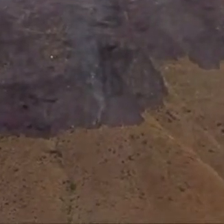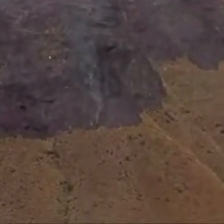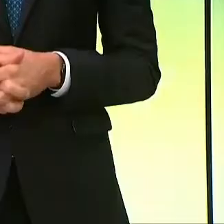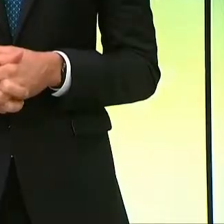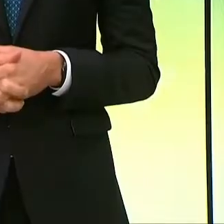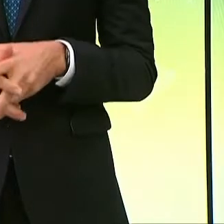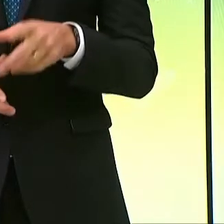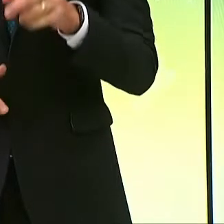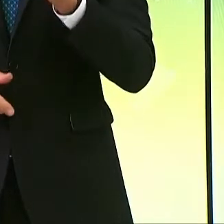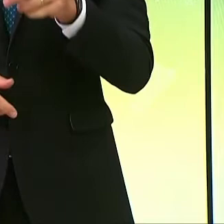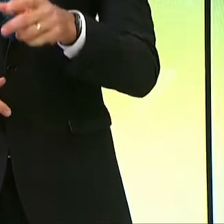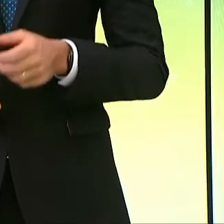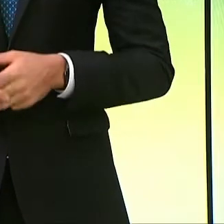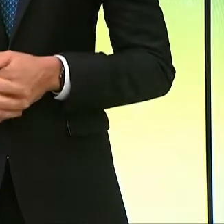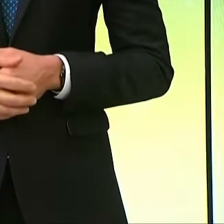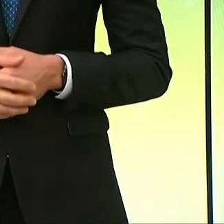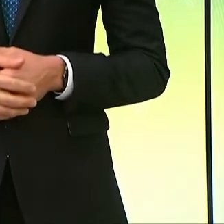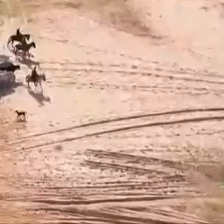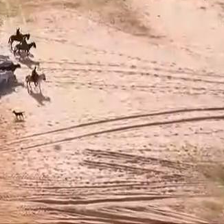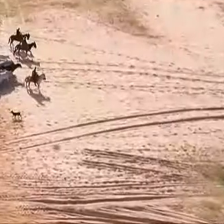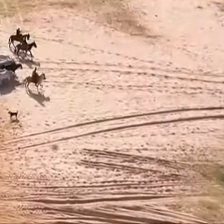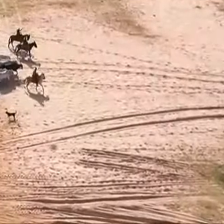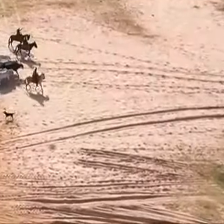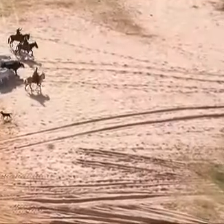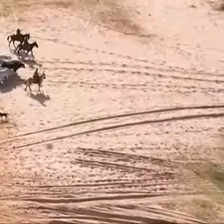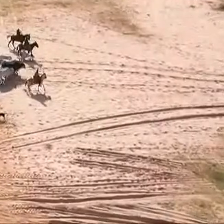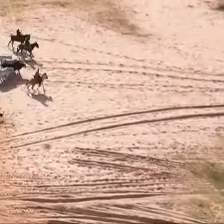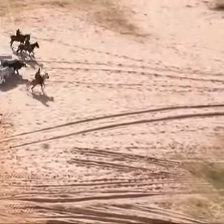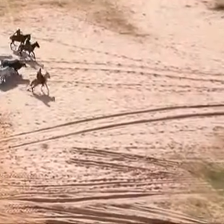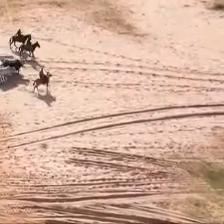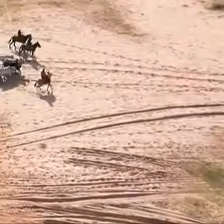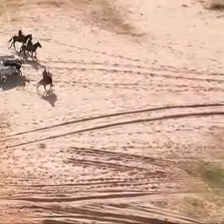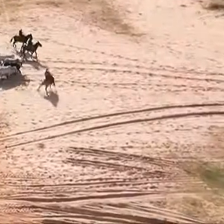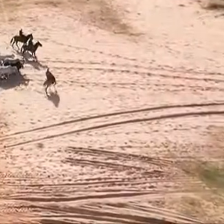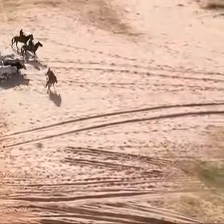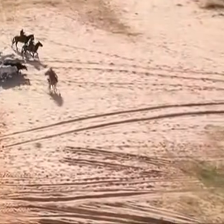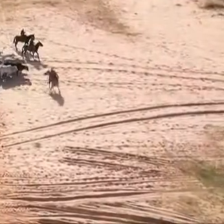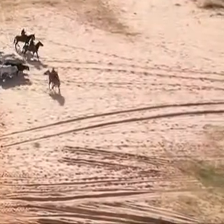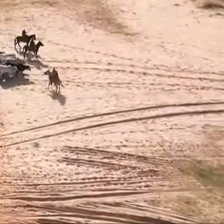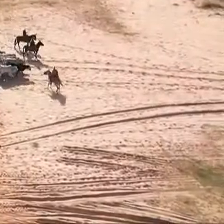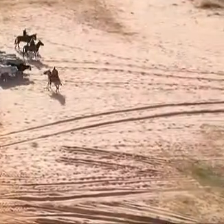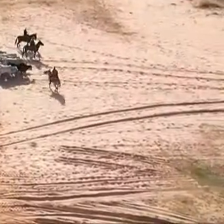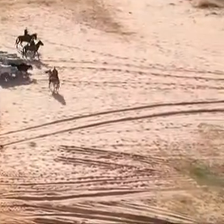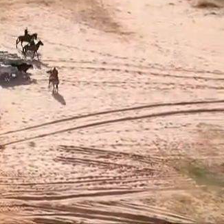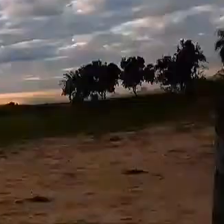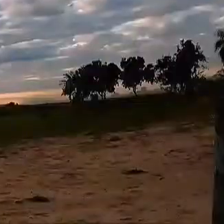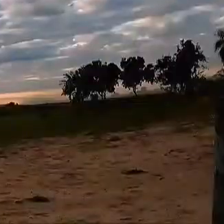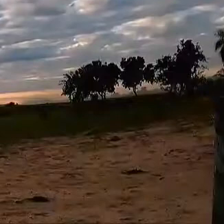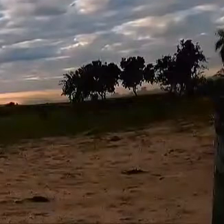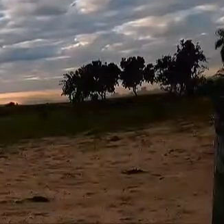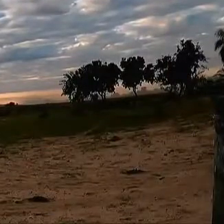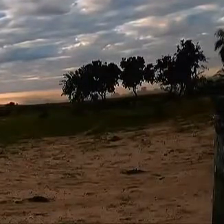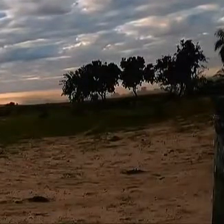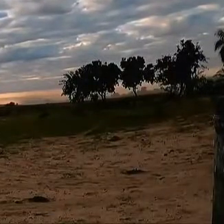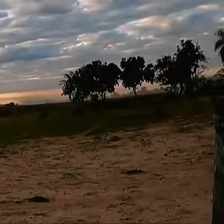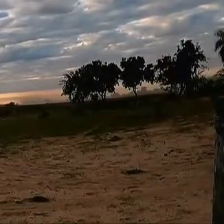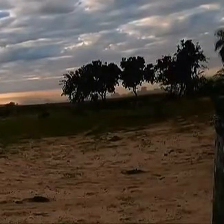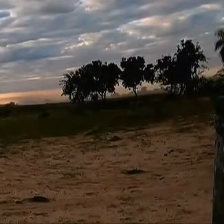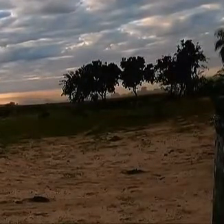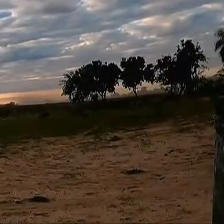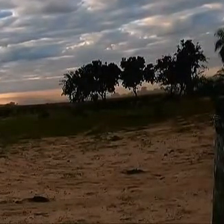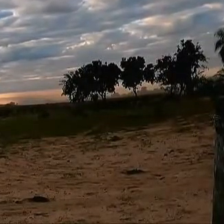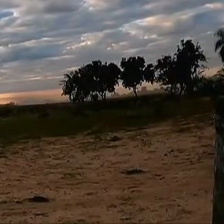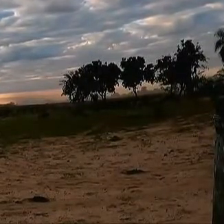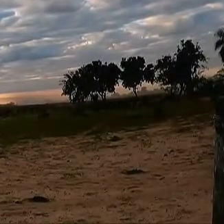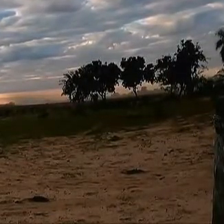Belo Horizonte. E você vai ver também, um estudo do Mapiomas mostra que o Brasil perdeu 17% da superfície de